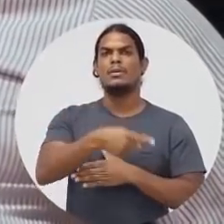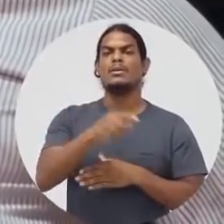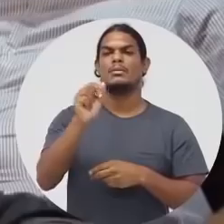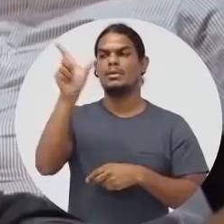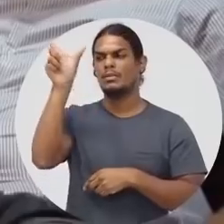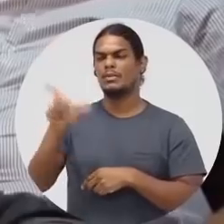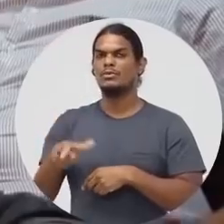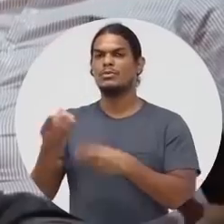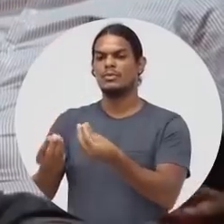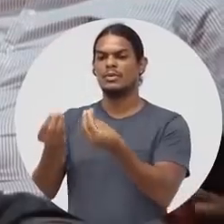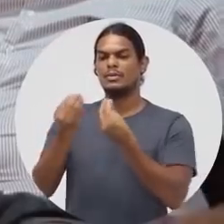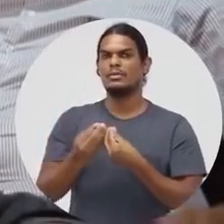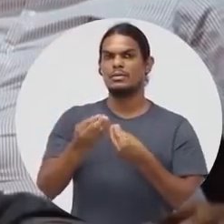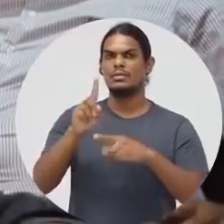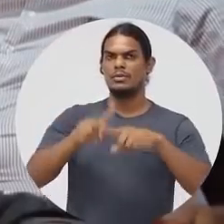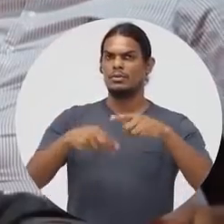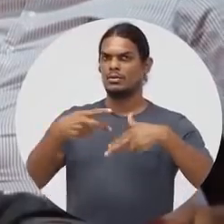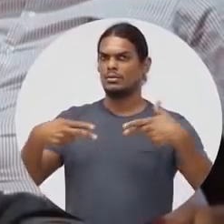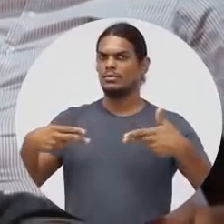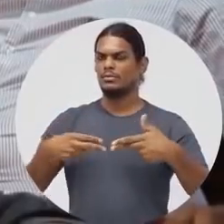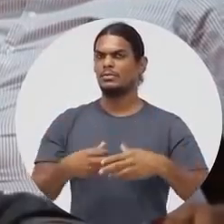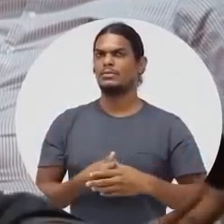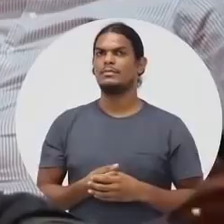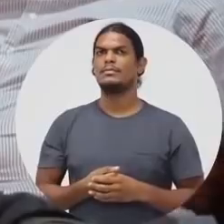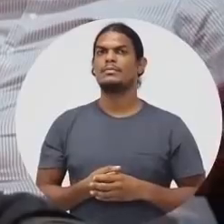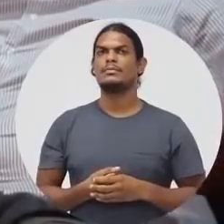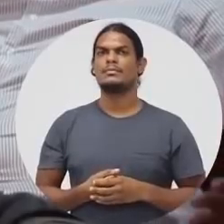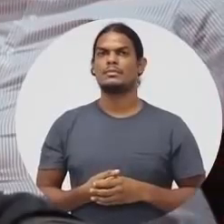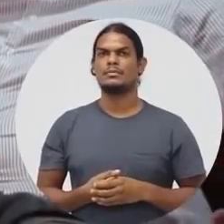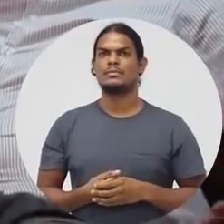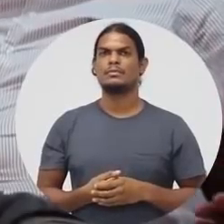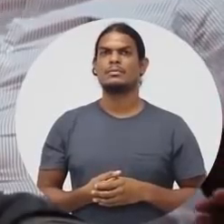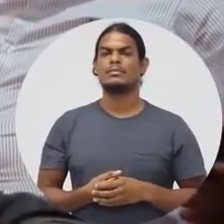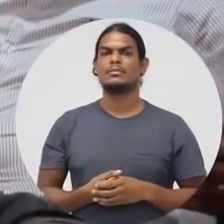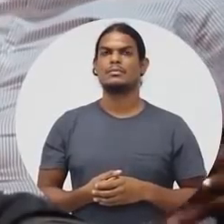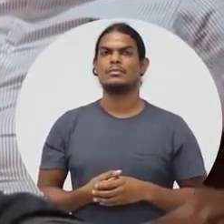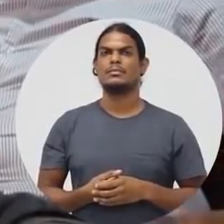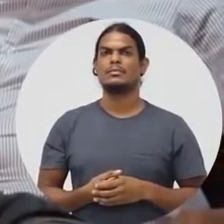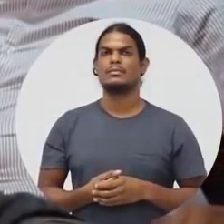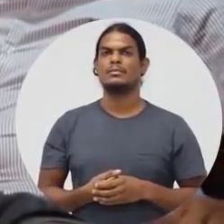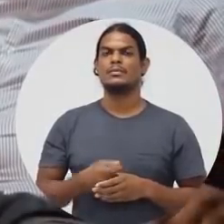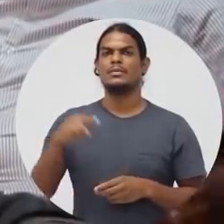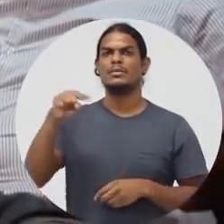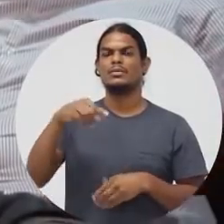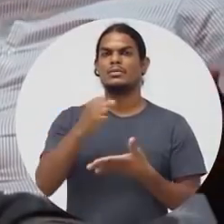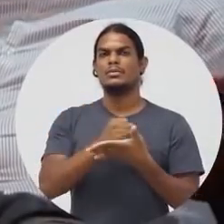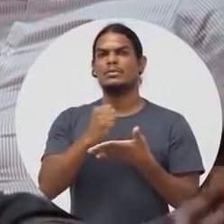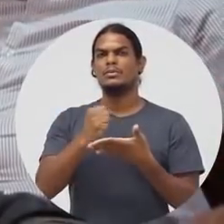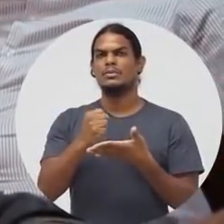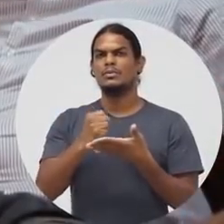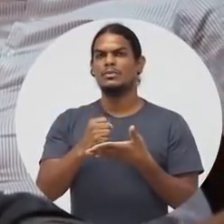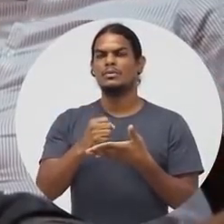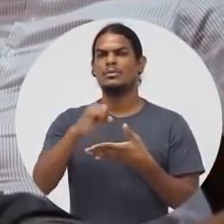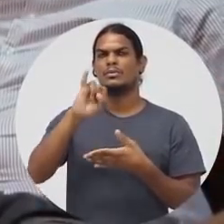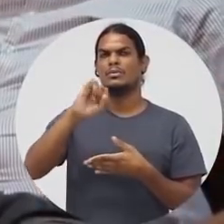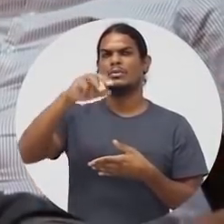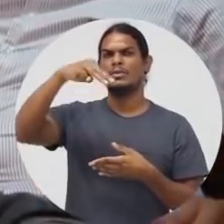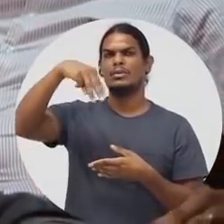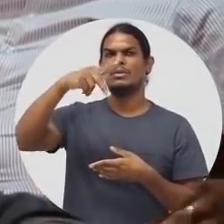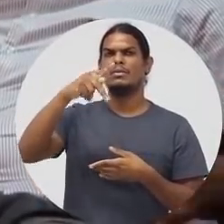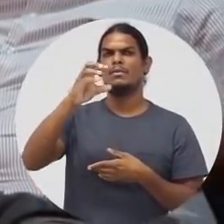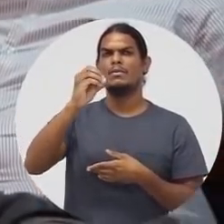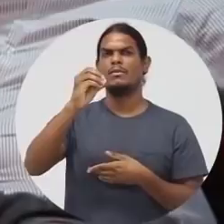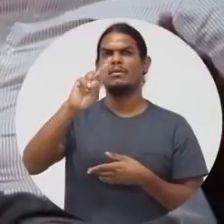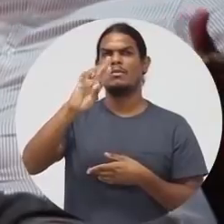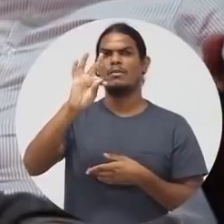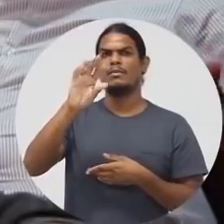o produto. Então, preparamos uma proforma e com esse documento o importador, tá? Ele